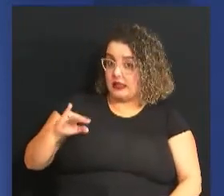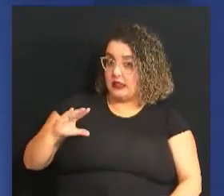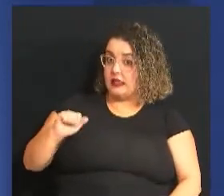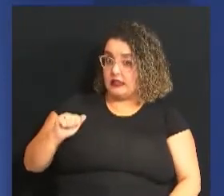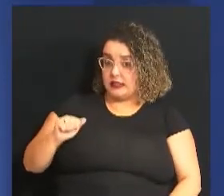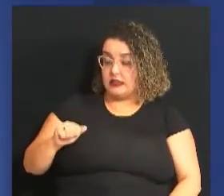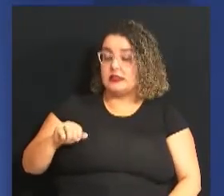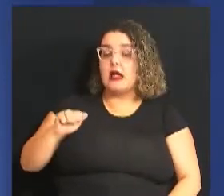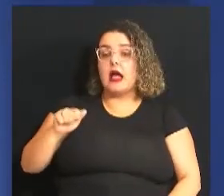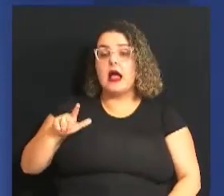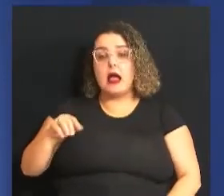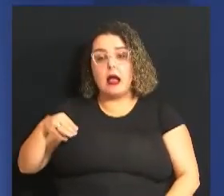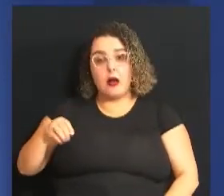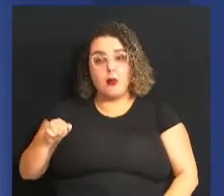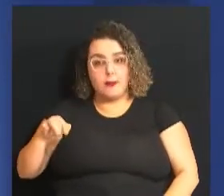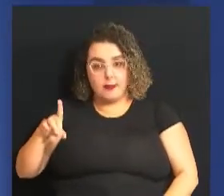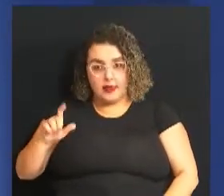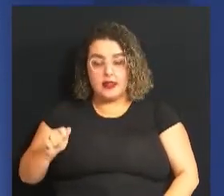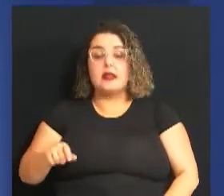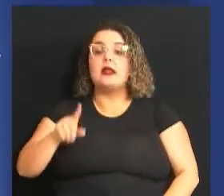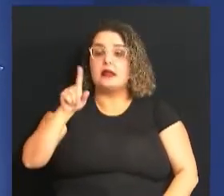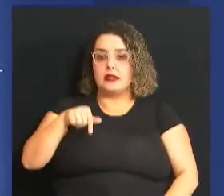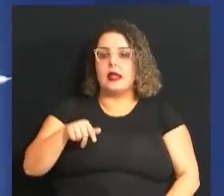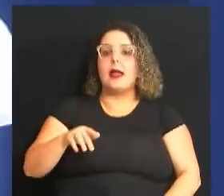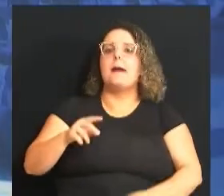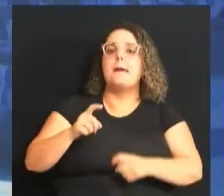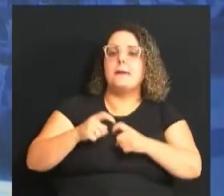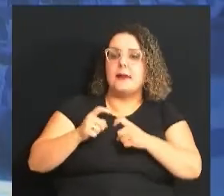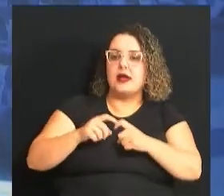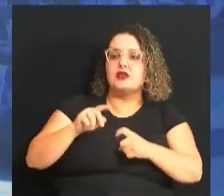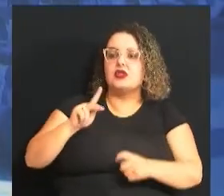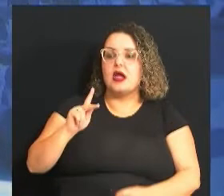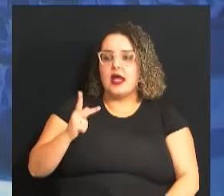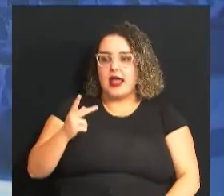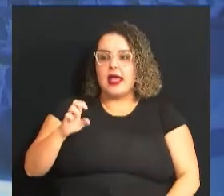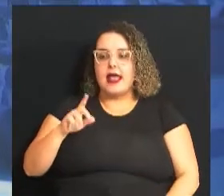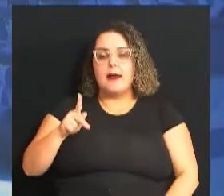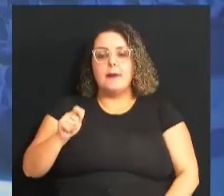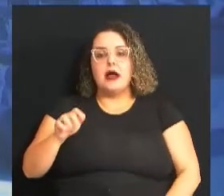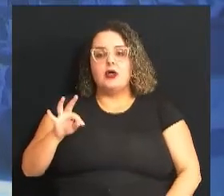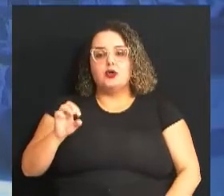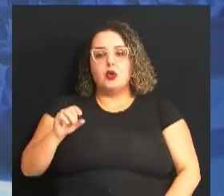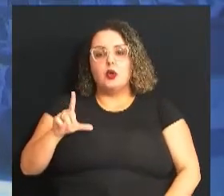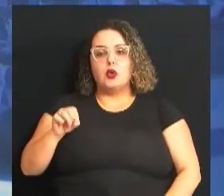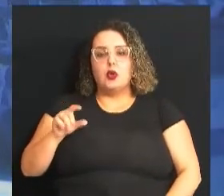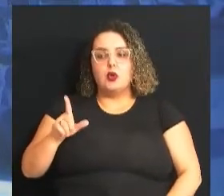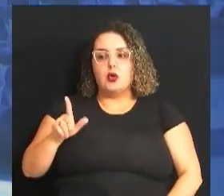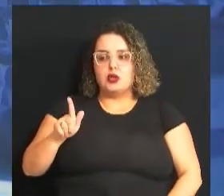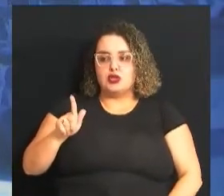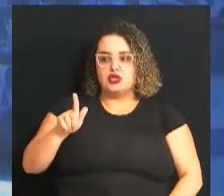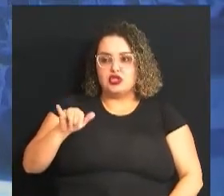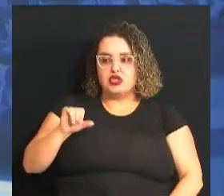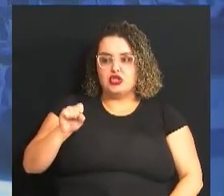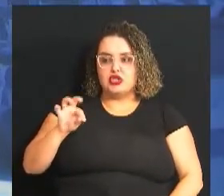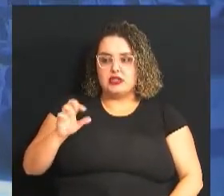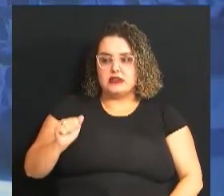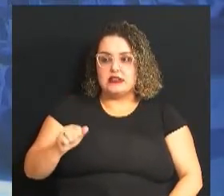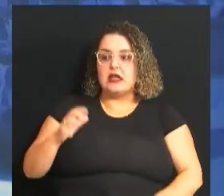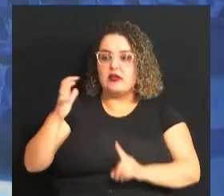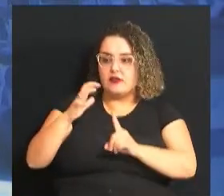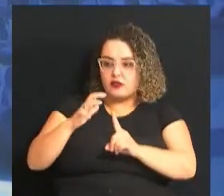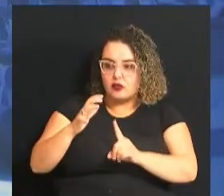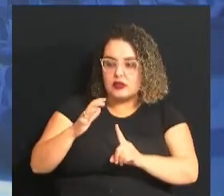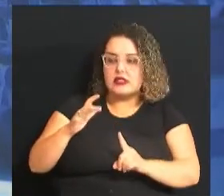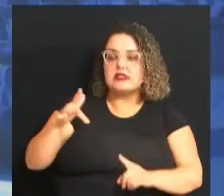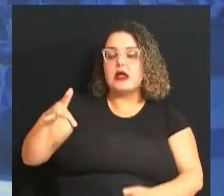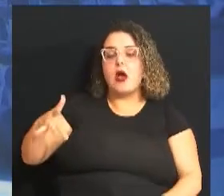hepatologista, tem vários tipos de hepatite. E você estava falando aí afeta o fígado, é isso, né? Eu